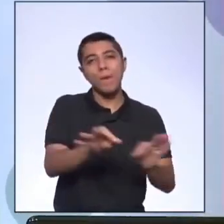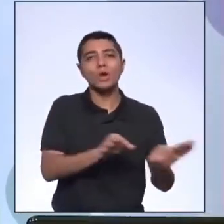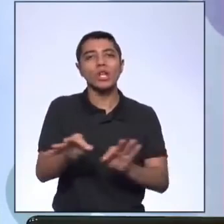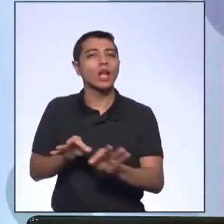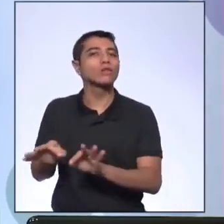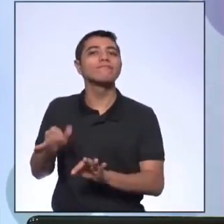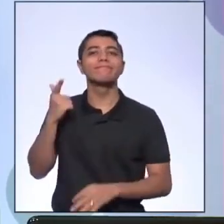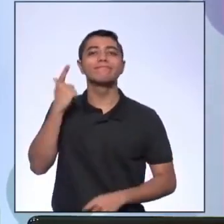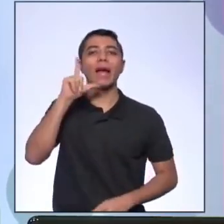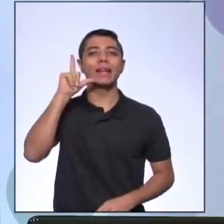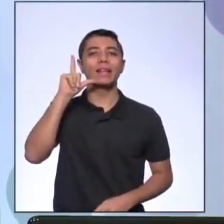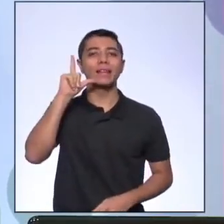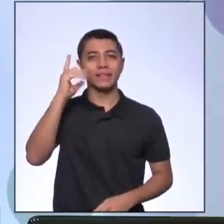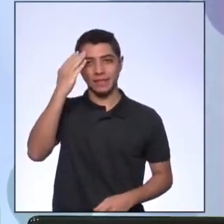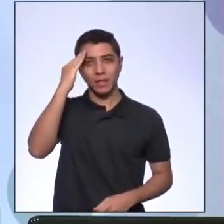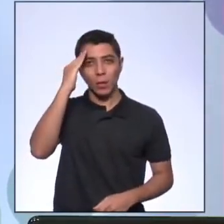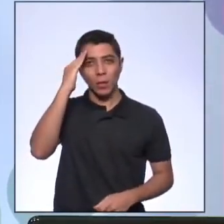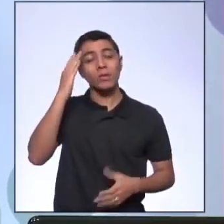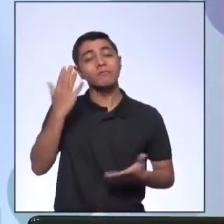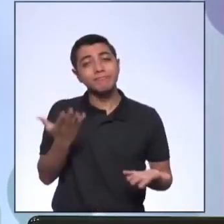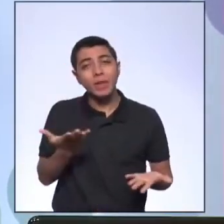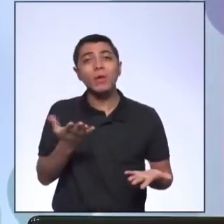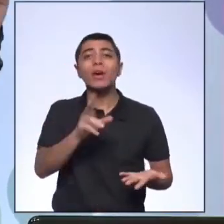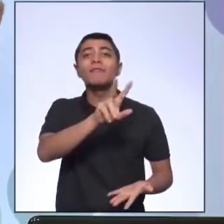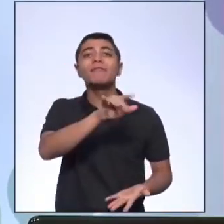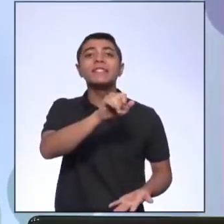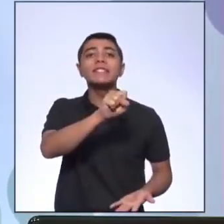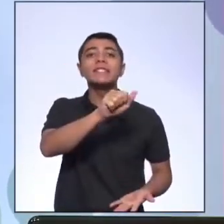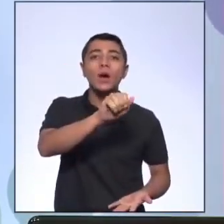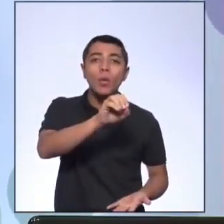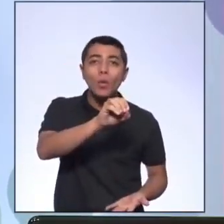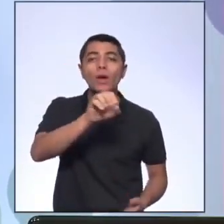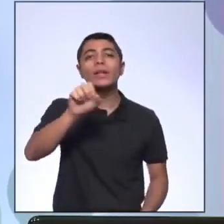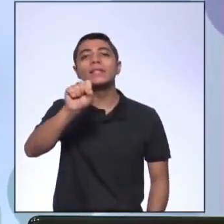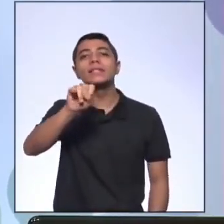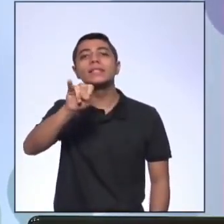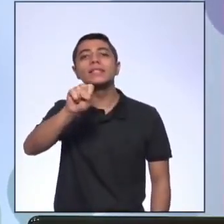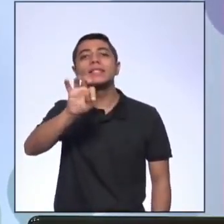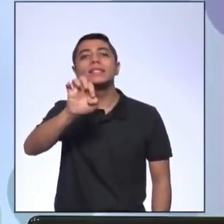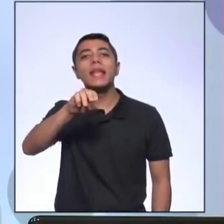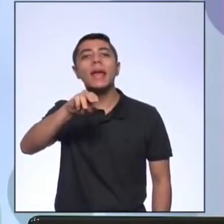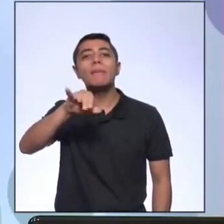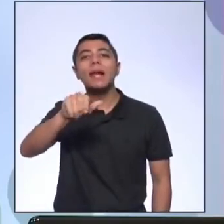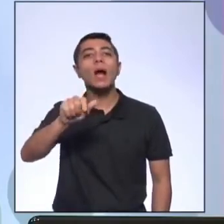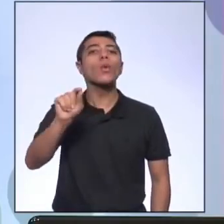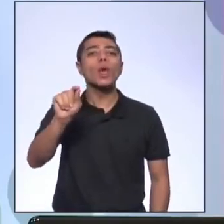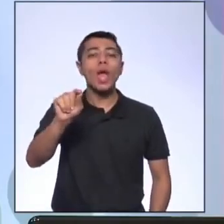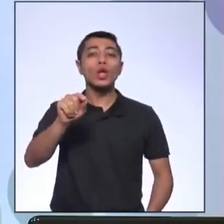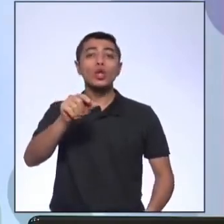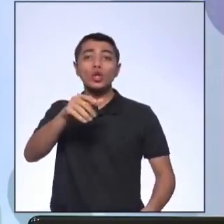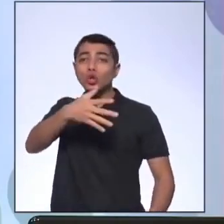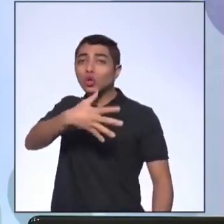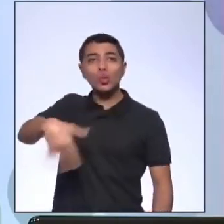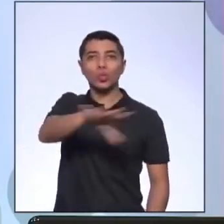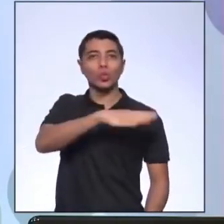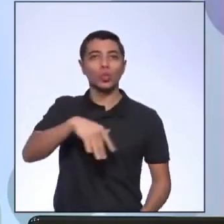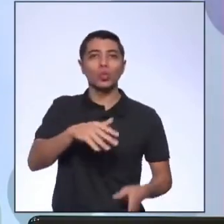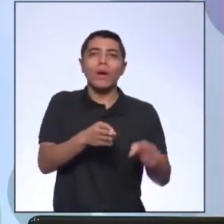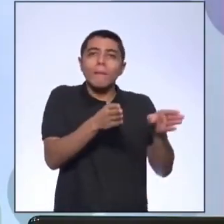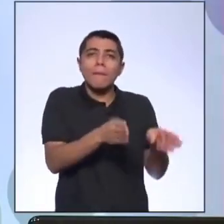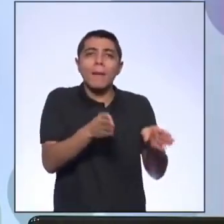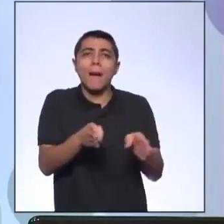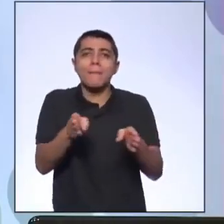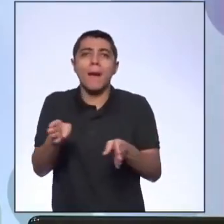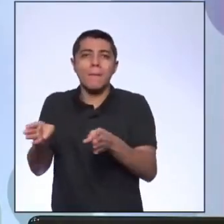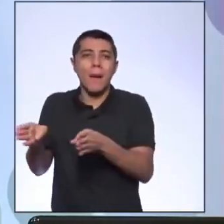Então, visão sistêmica seria uma visão de todo um sistema, ou seja, uma visão global, uma visão do todo que eu tenho que ter